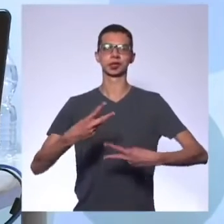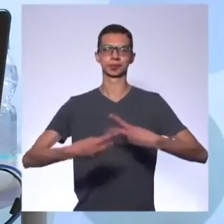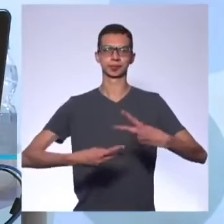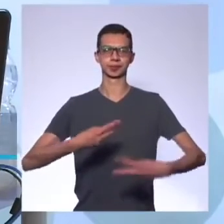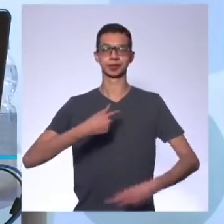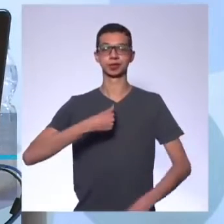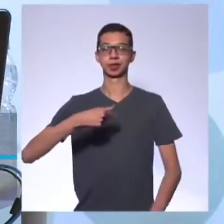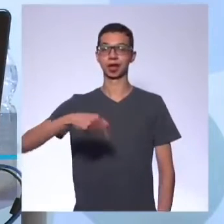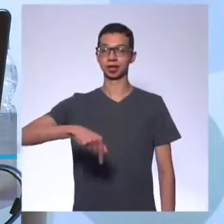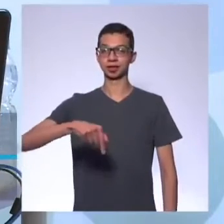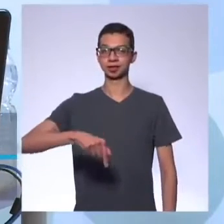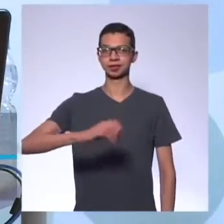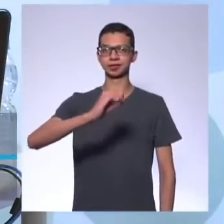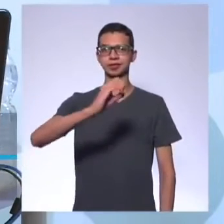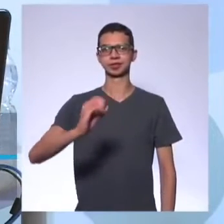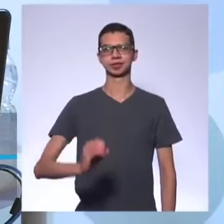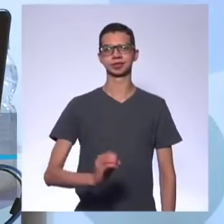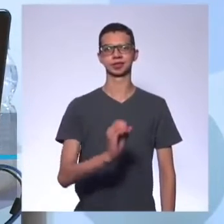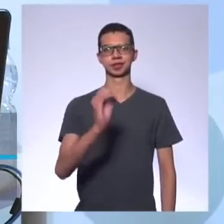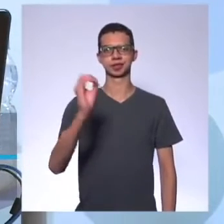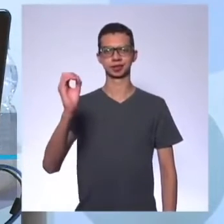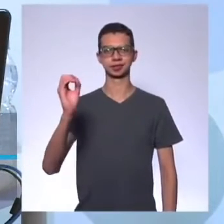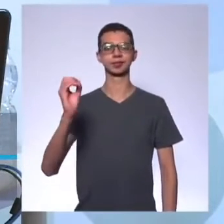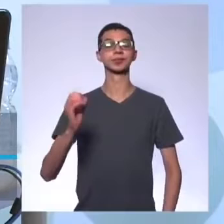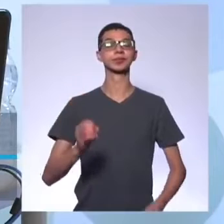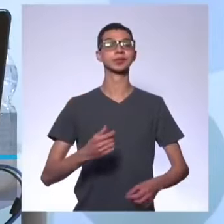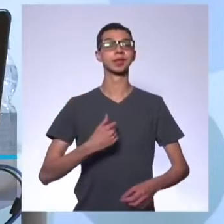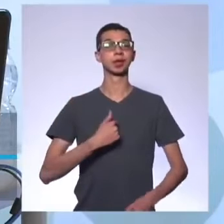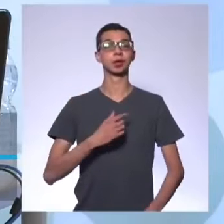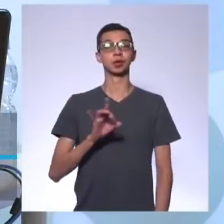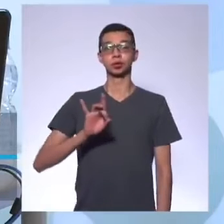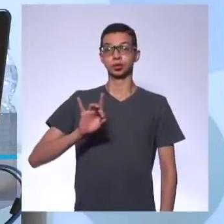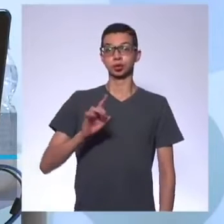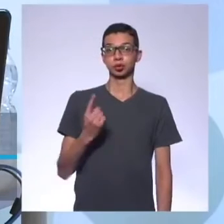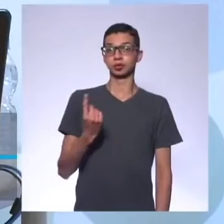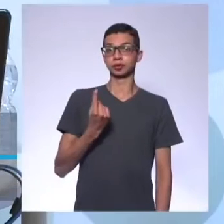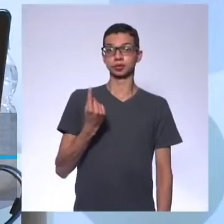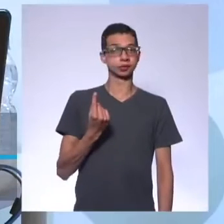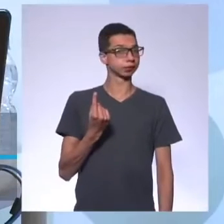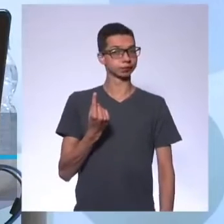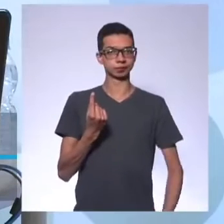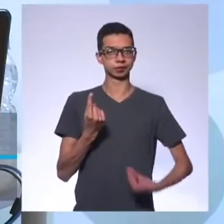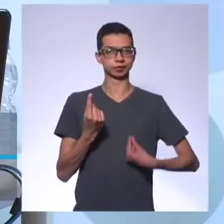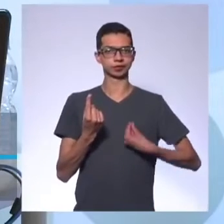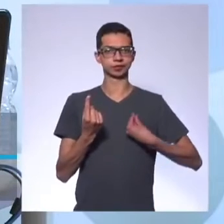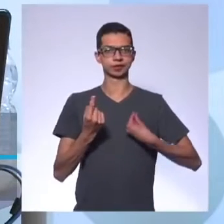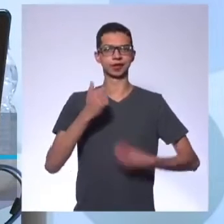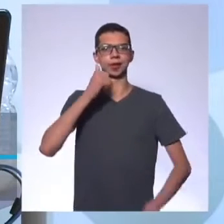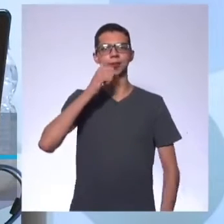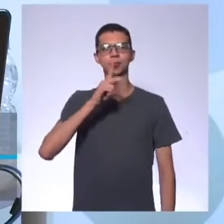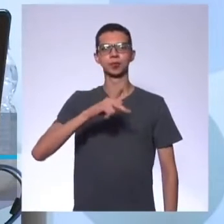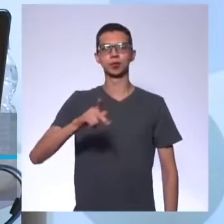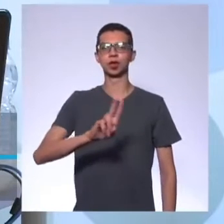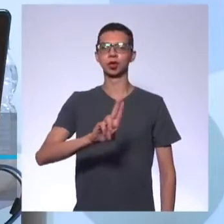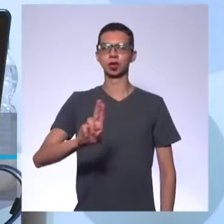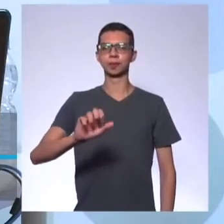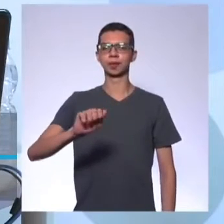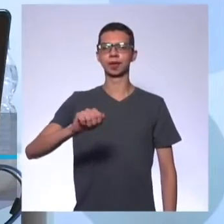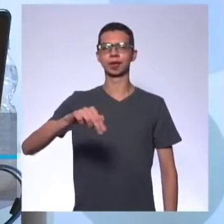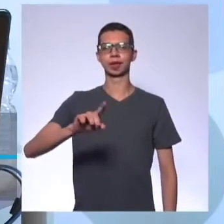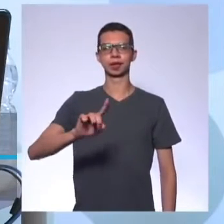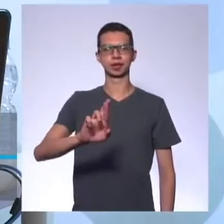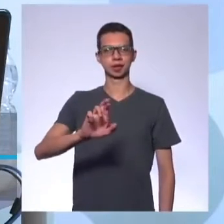no estúdio do Centro de Mídias e não estou sozinha, né? Eu estou acompanhada da professora Andréia, só que a professora Andréia hoje